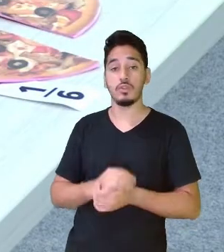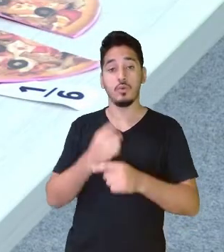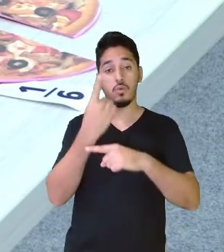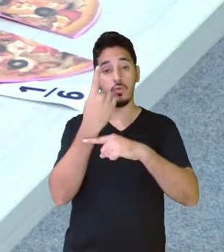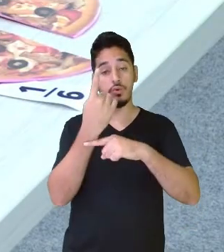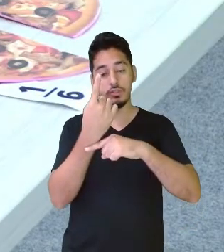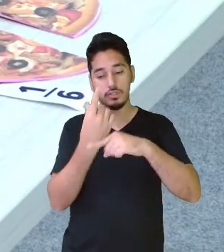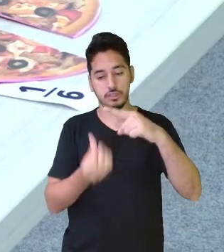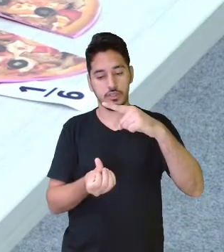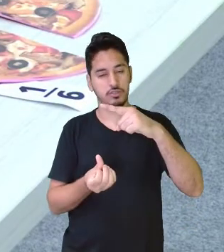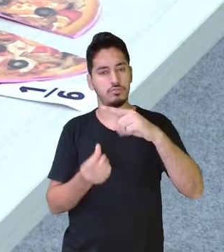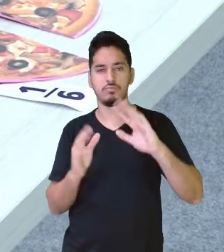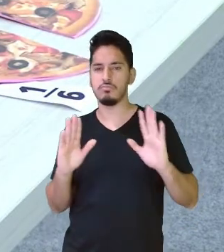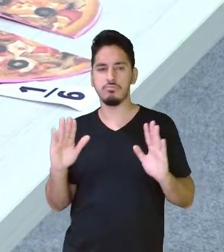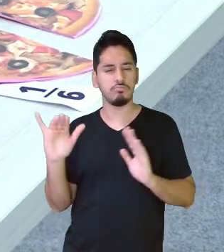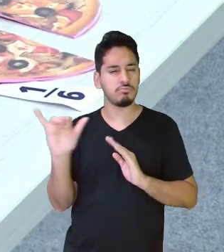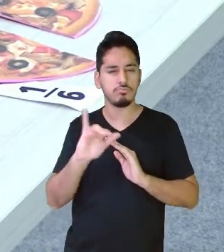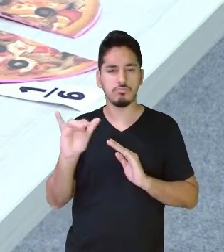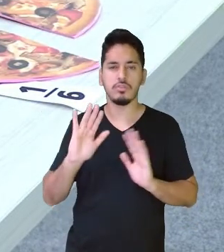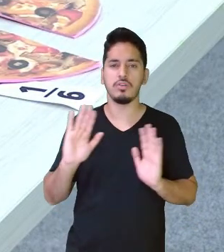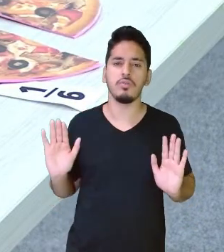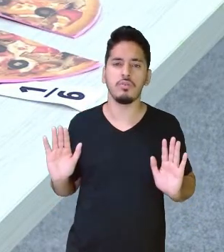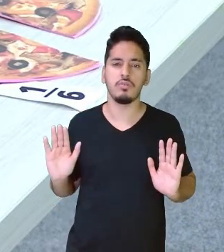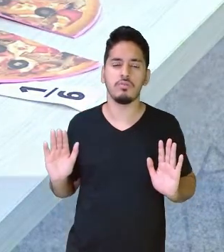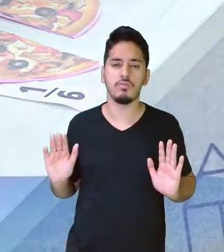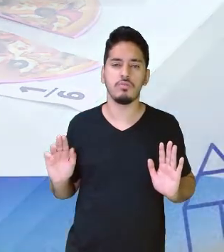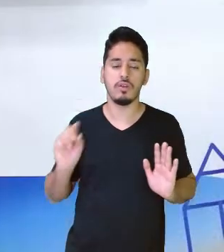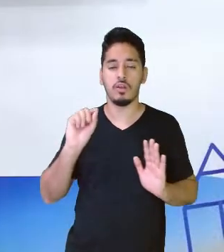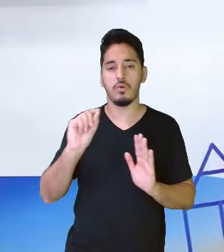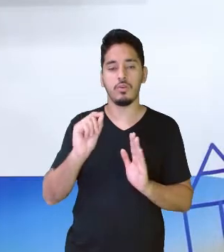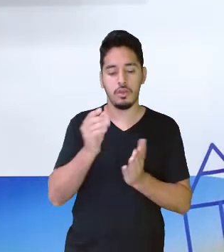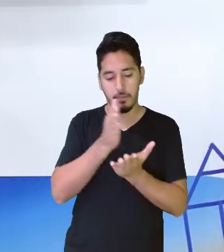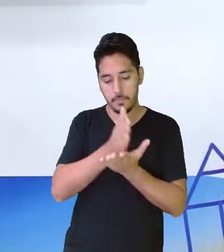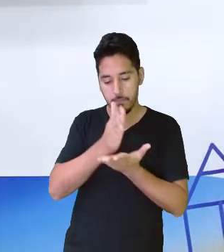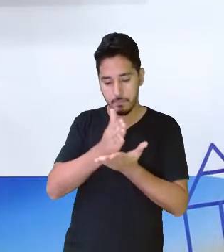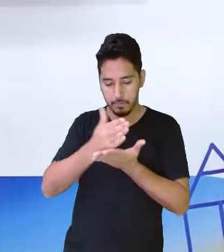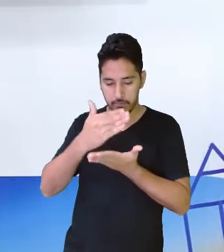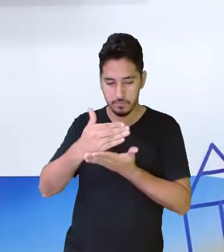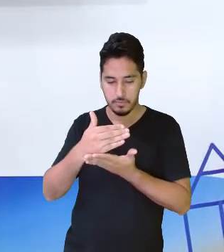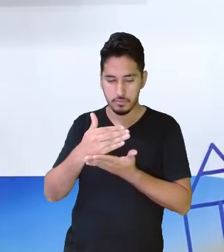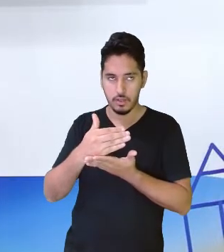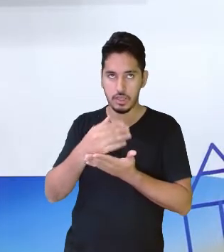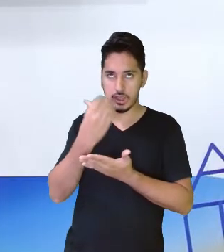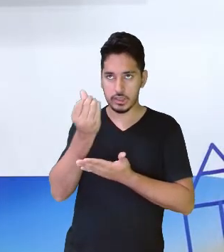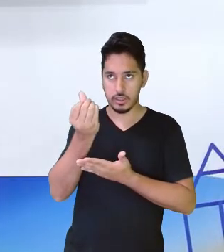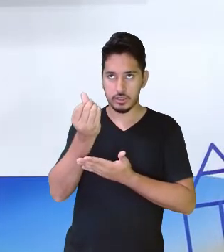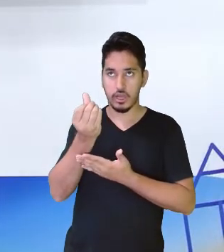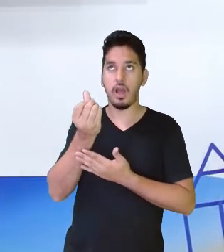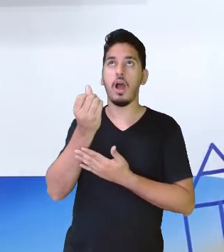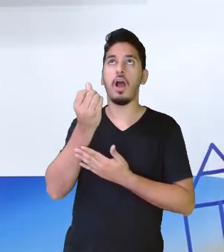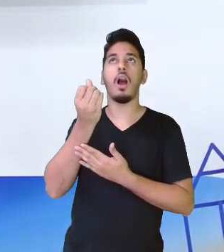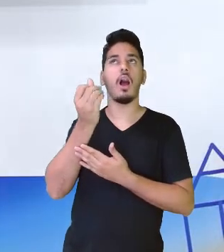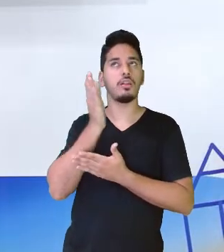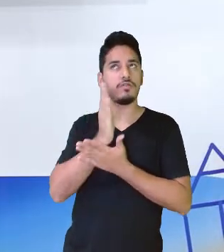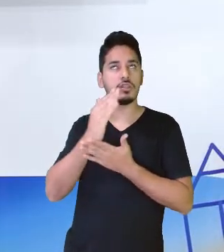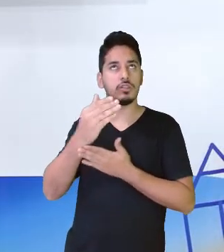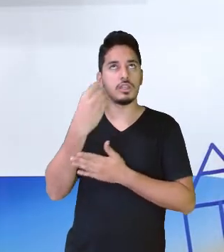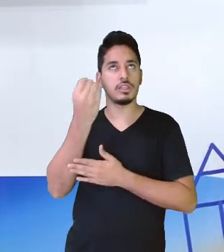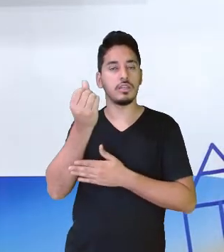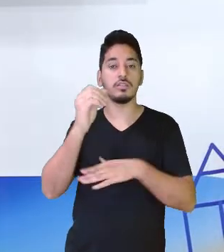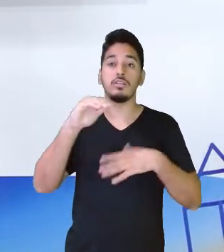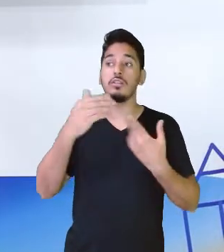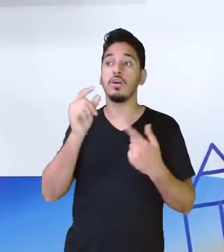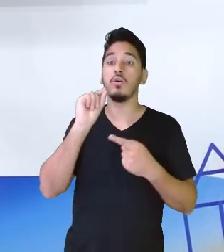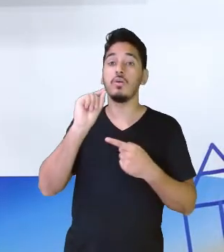1/6. Tranquilo. Dividir em 6 partes. Eu já sei que o meu denominador é 6. Está